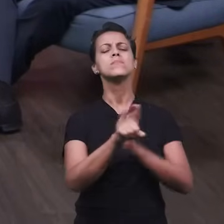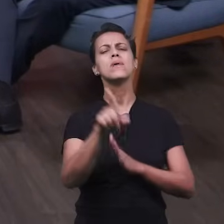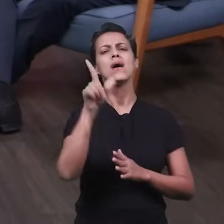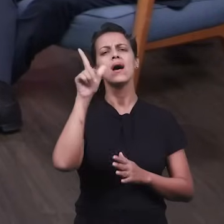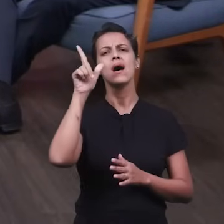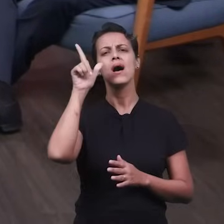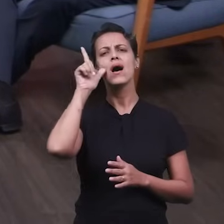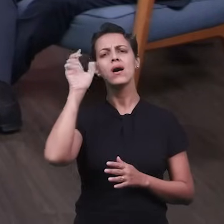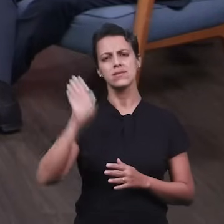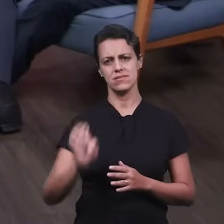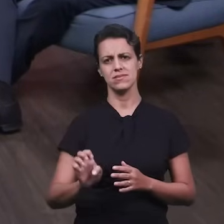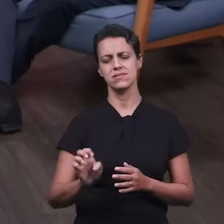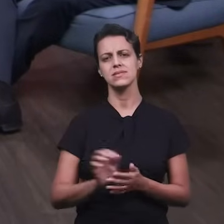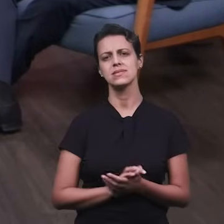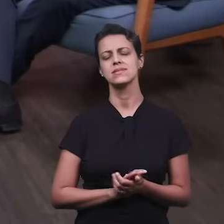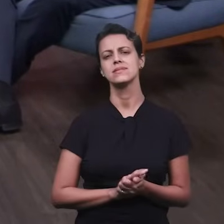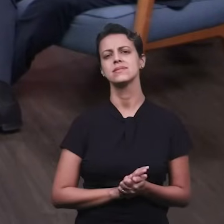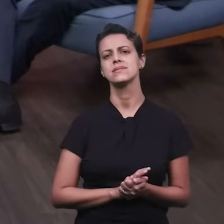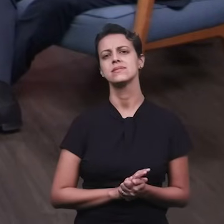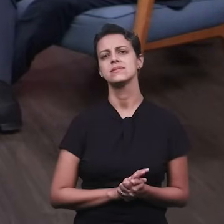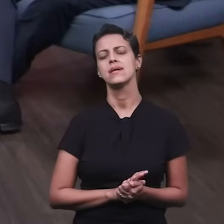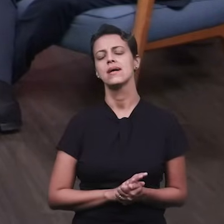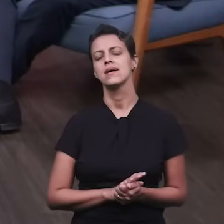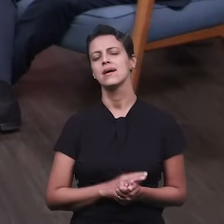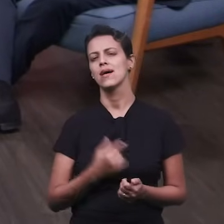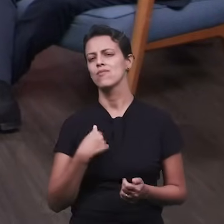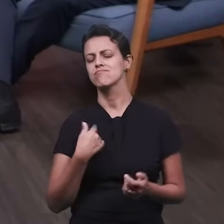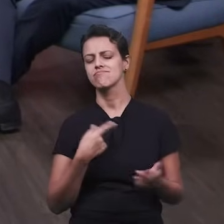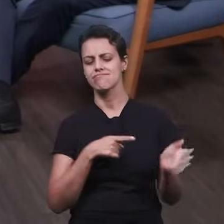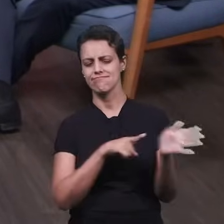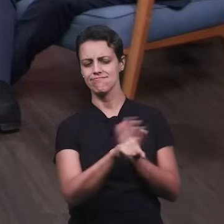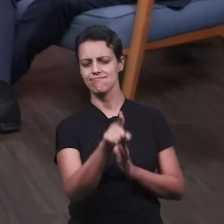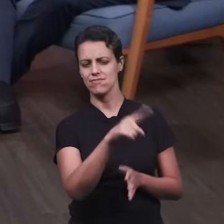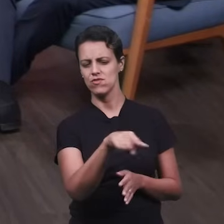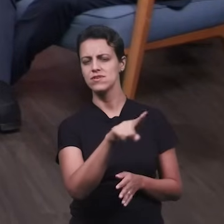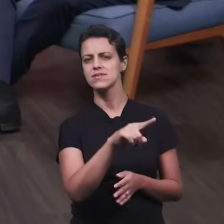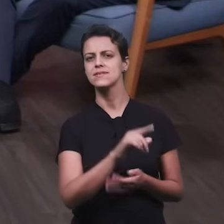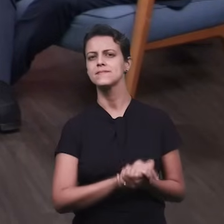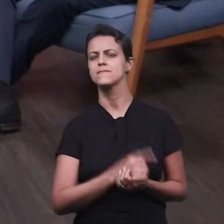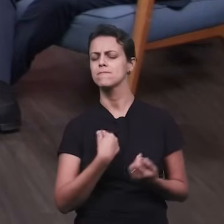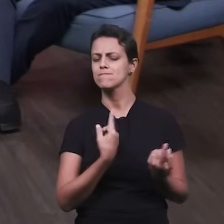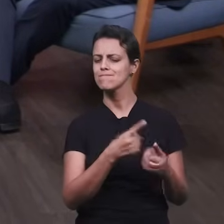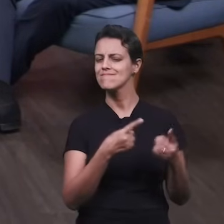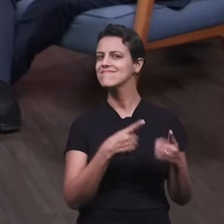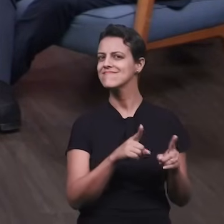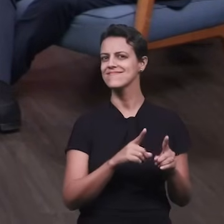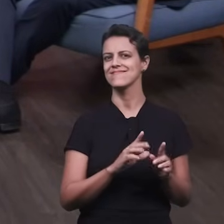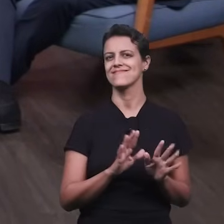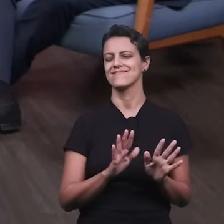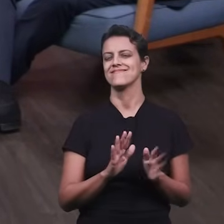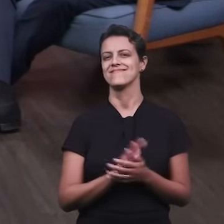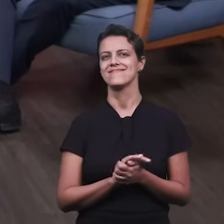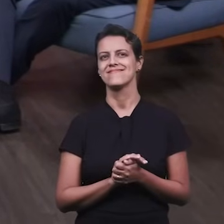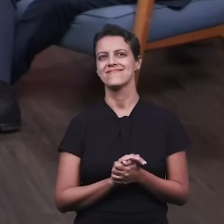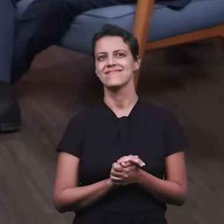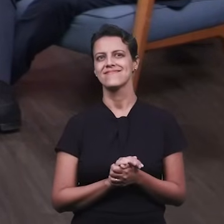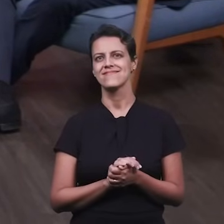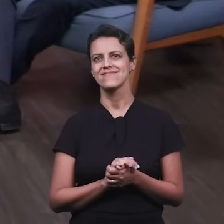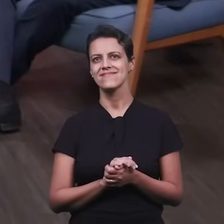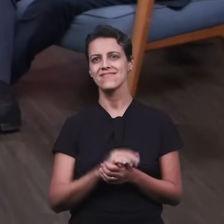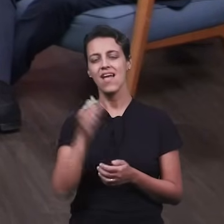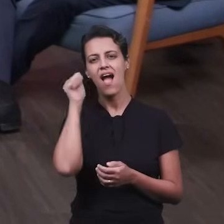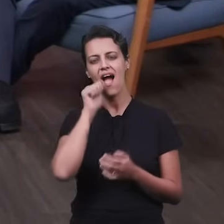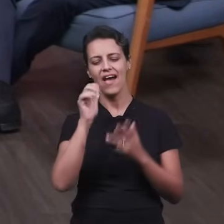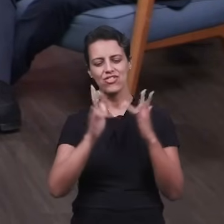eu tenho uma pergunta aqui que me ocorreu. Eu gosto muito de provocar. Então vamos provocar aqui. Quando a noiva